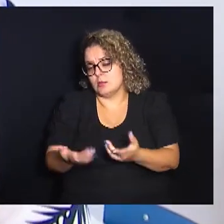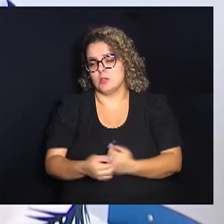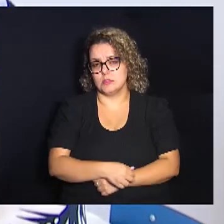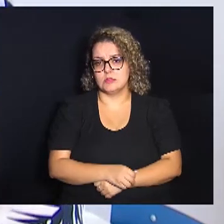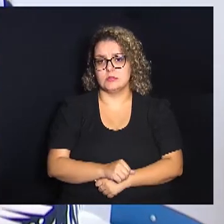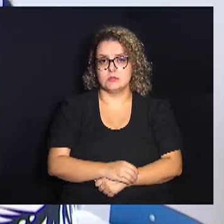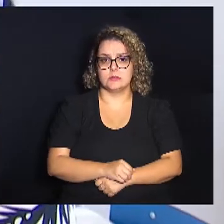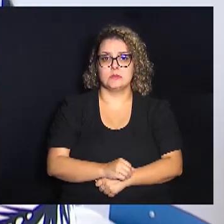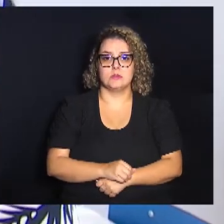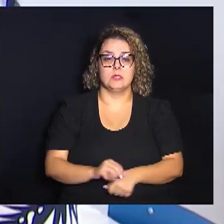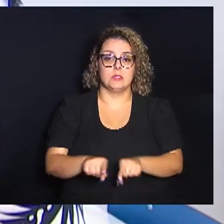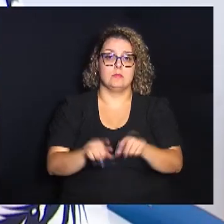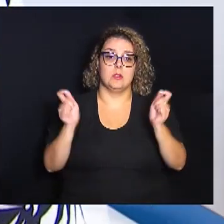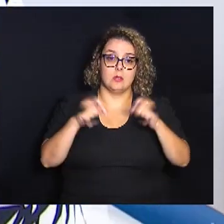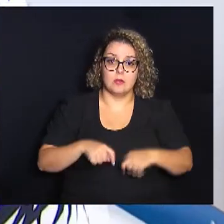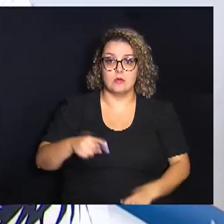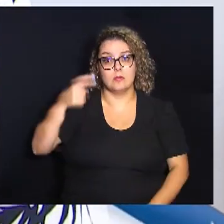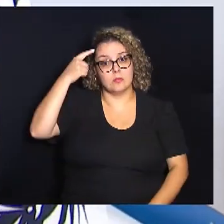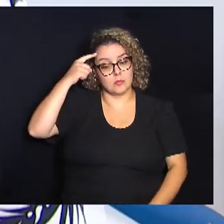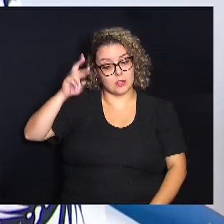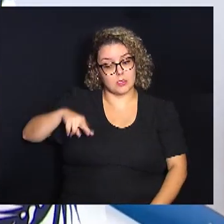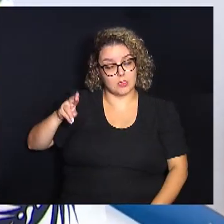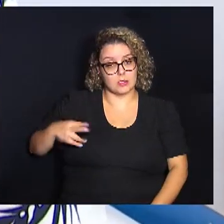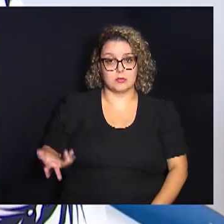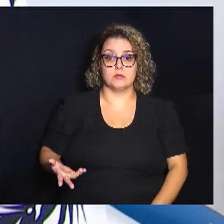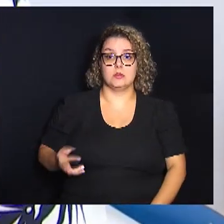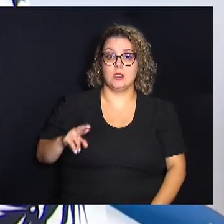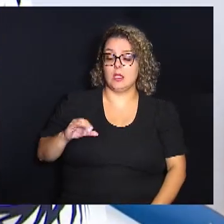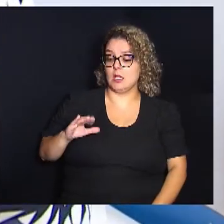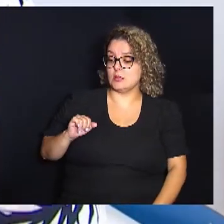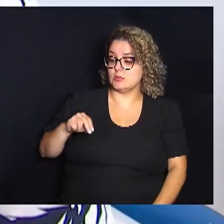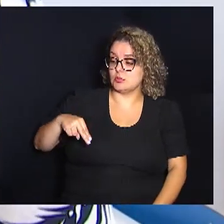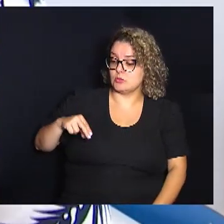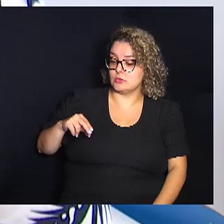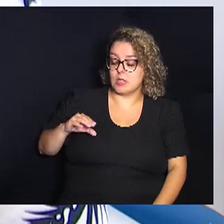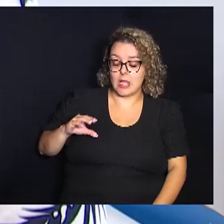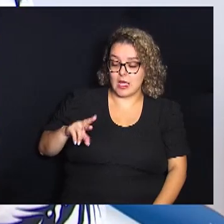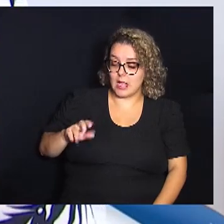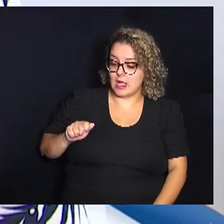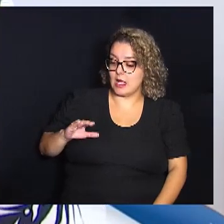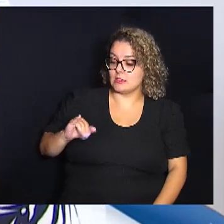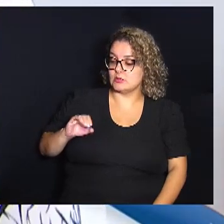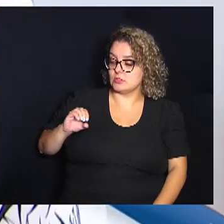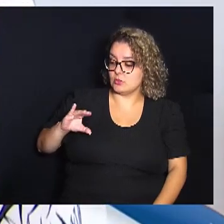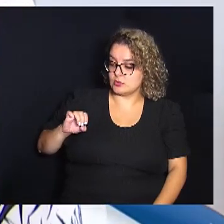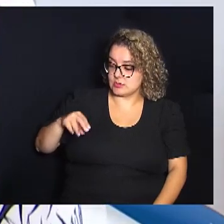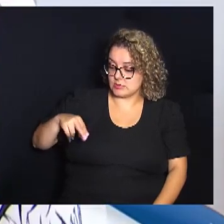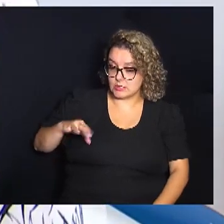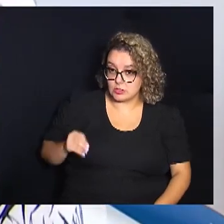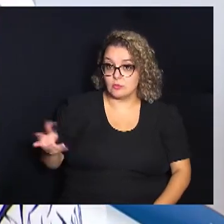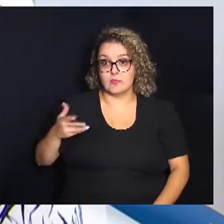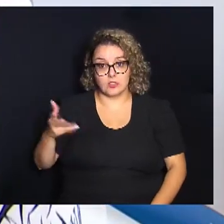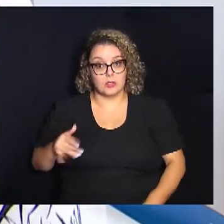Então ele também é capaz de trabalhar raciocínio, velocidade de raciocínio, estratégias, né?